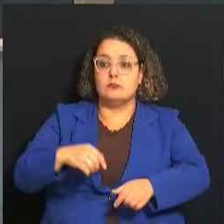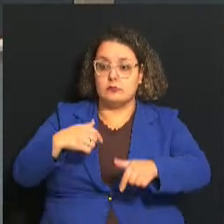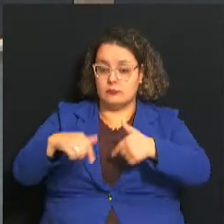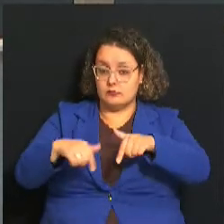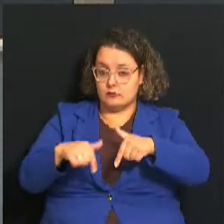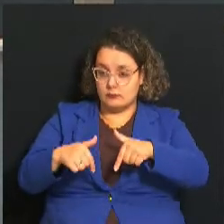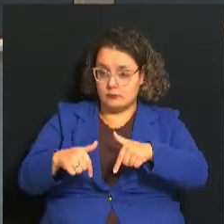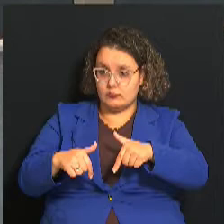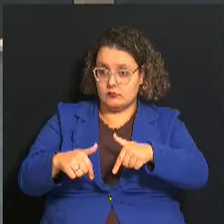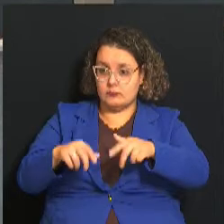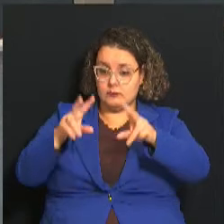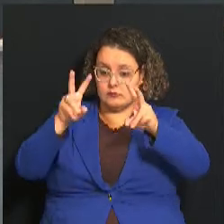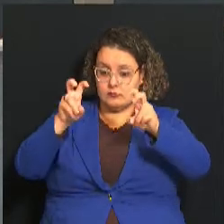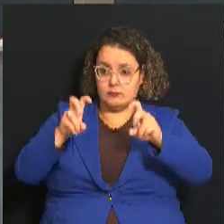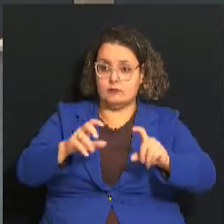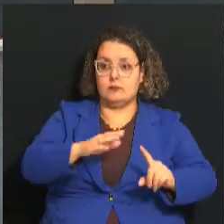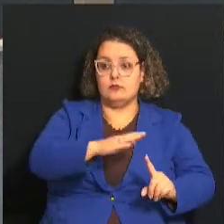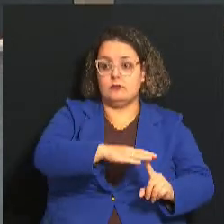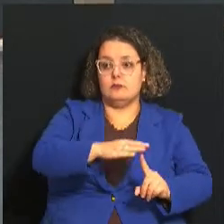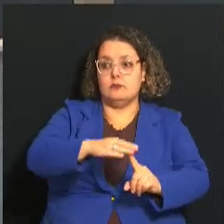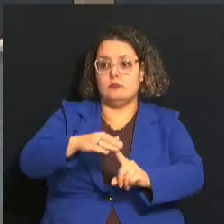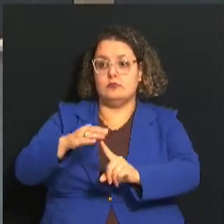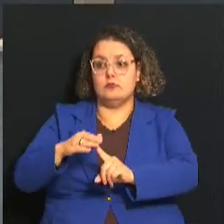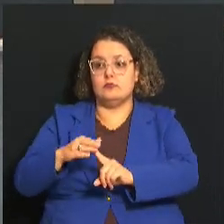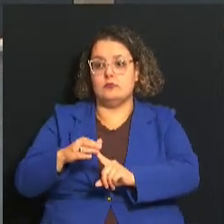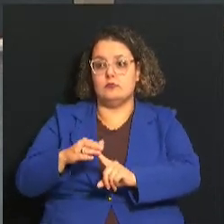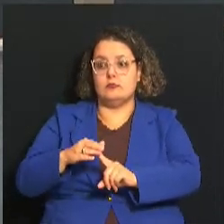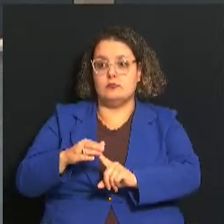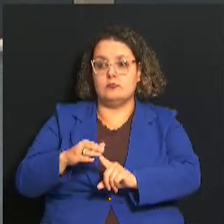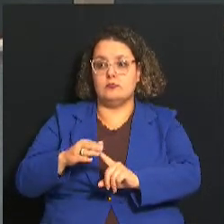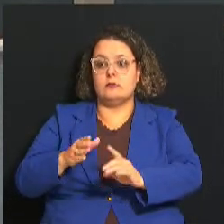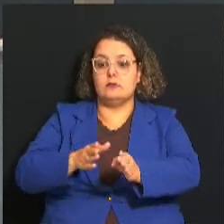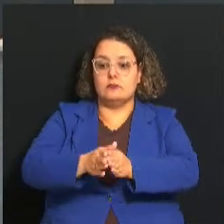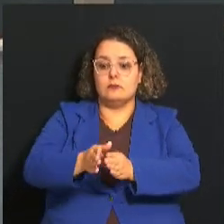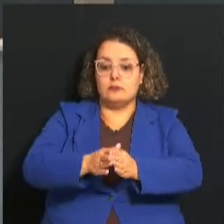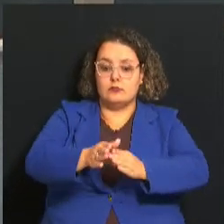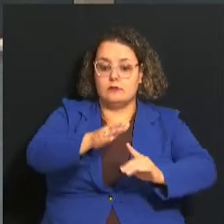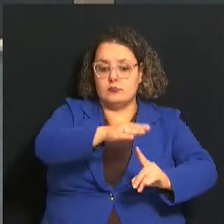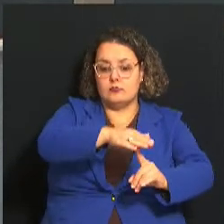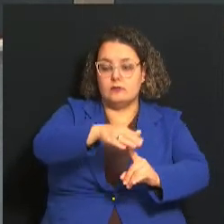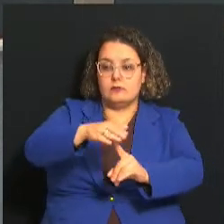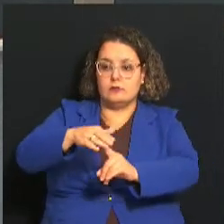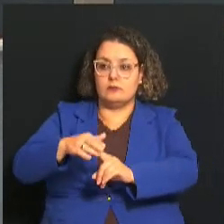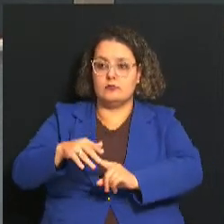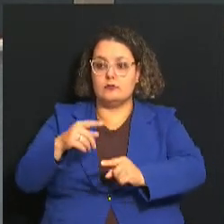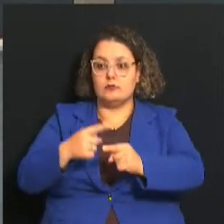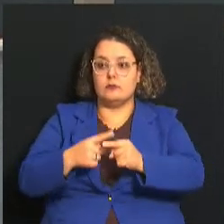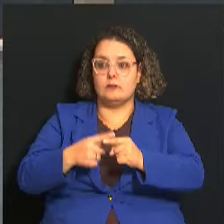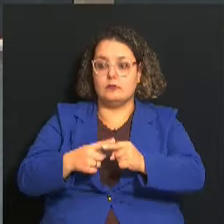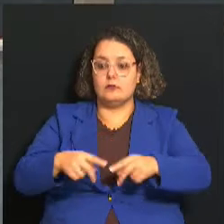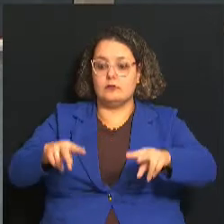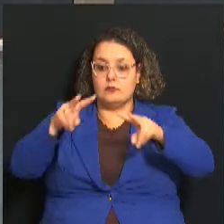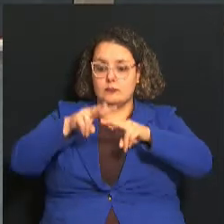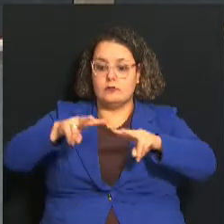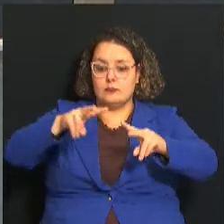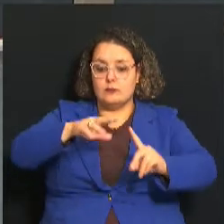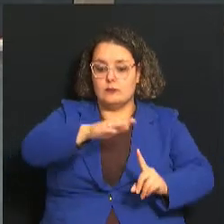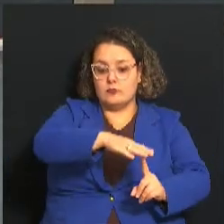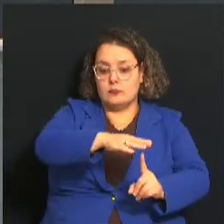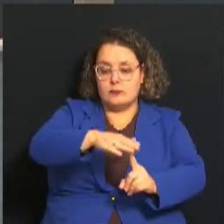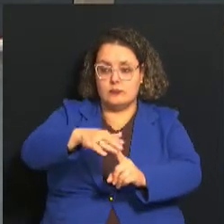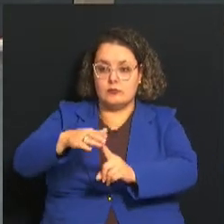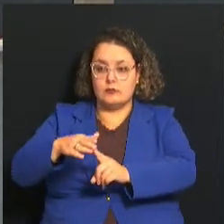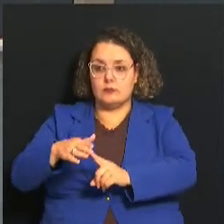da questão ambiental, com o Conselho de Meio Ambiente. Porque o que a gente observa no Conselho de Meio Ambiente é que ele